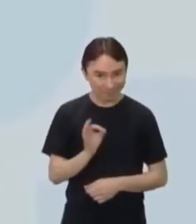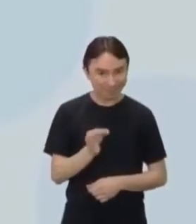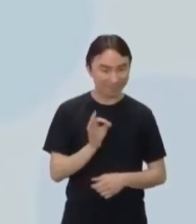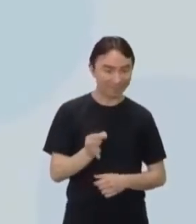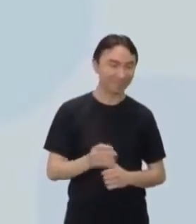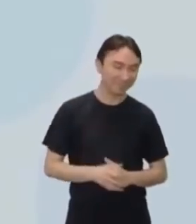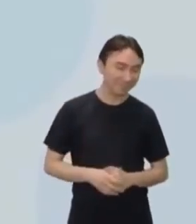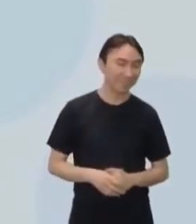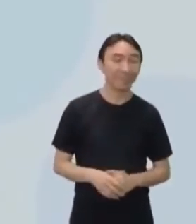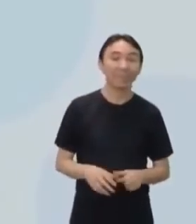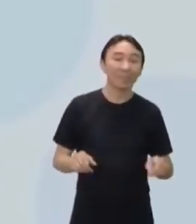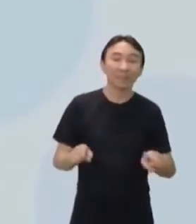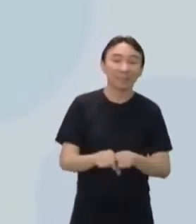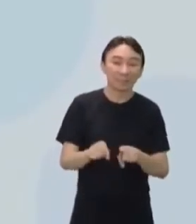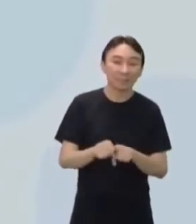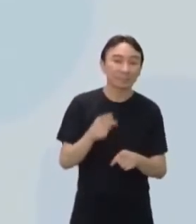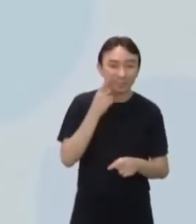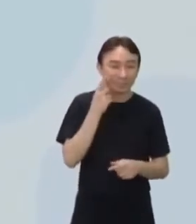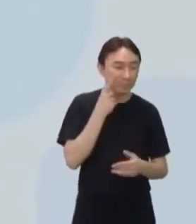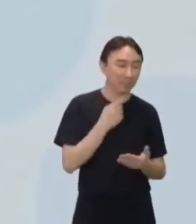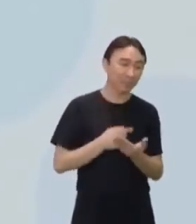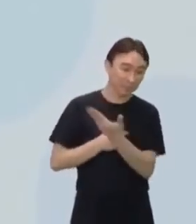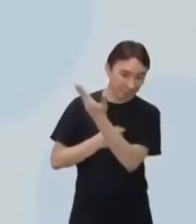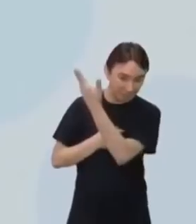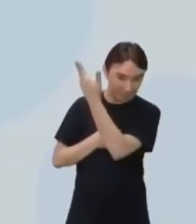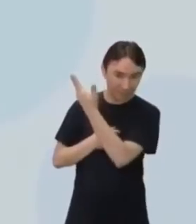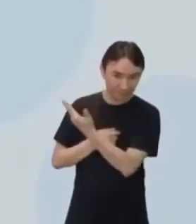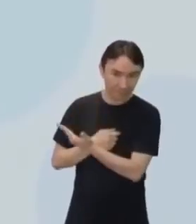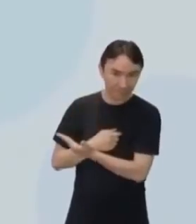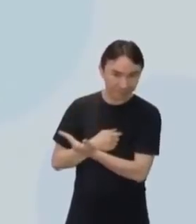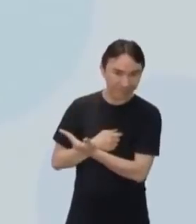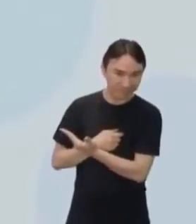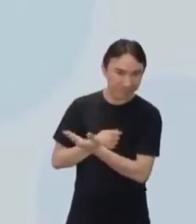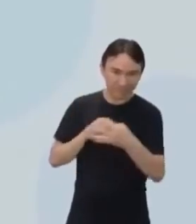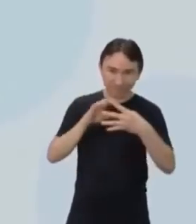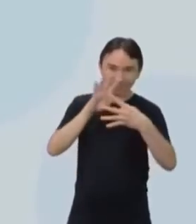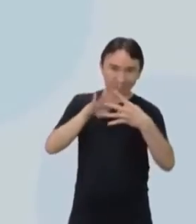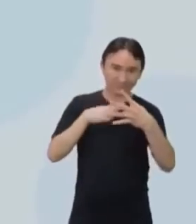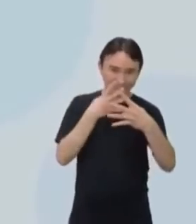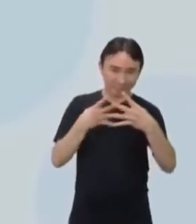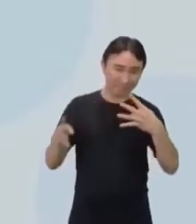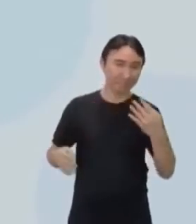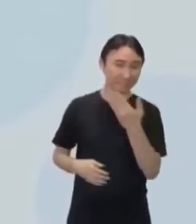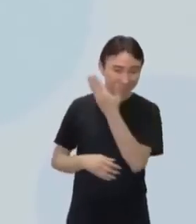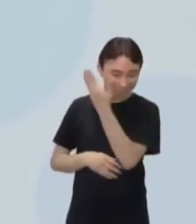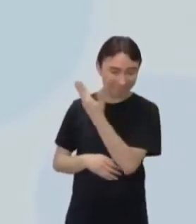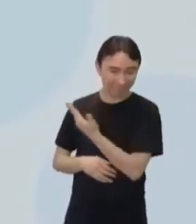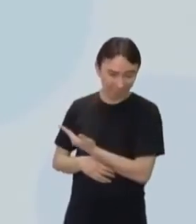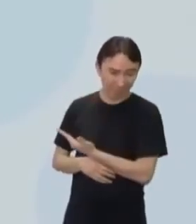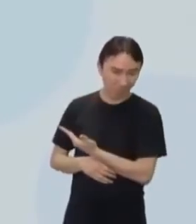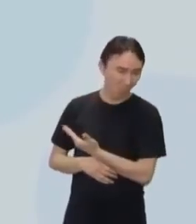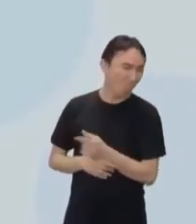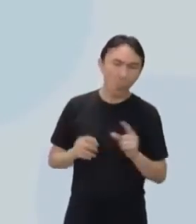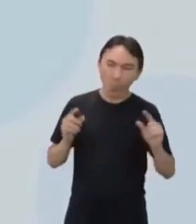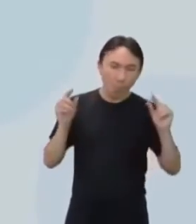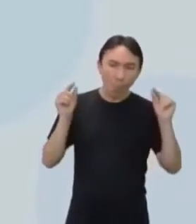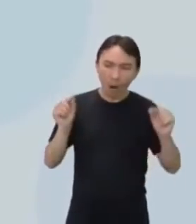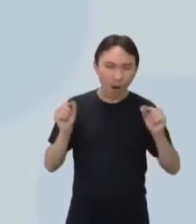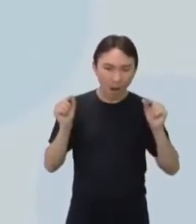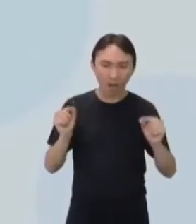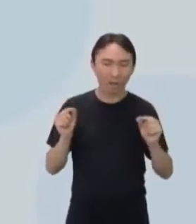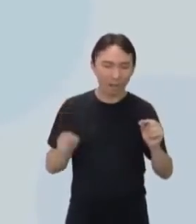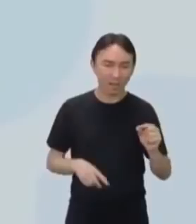tem um pouquinho em relação a um quadro sintético, tá? Esse quadro sintético, ele é uma forma da gente,